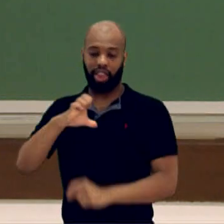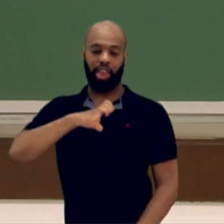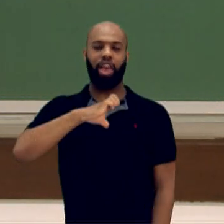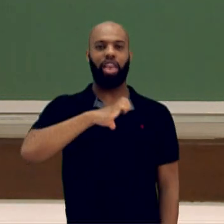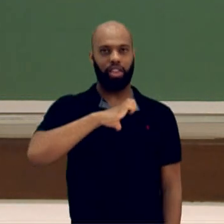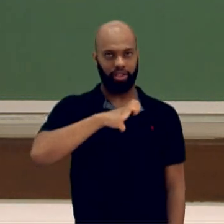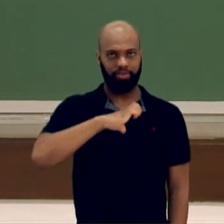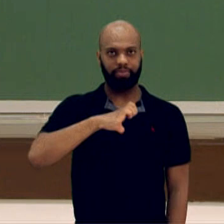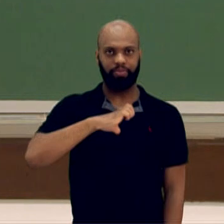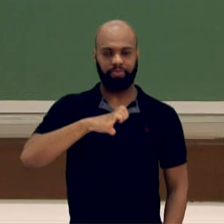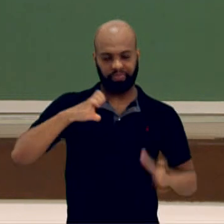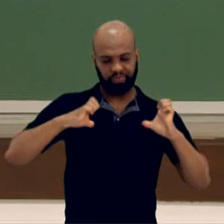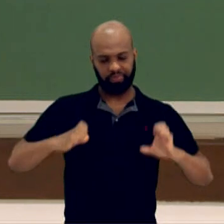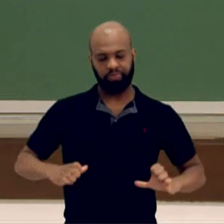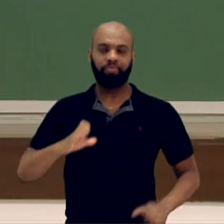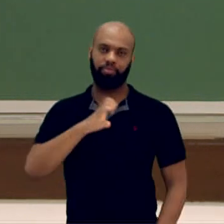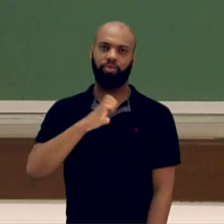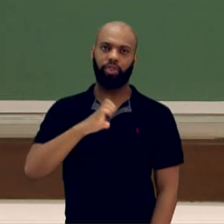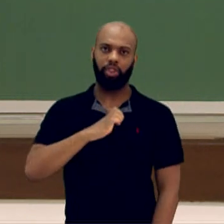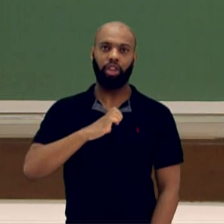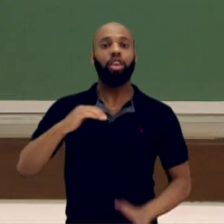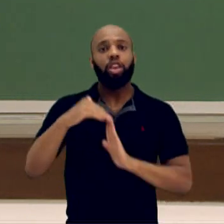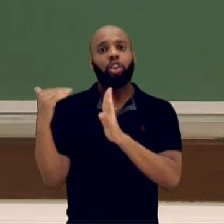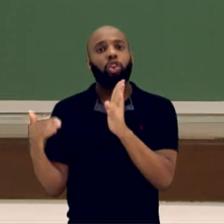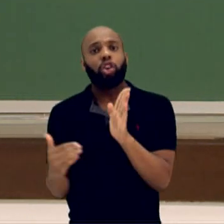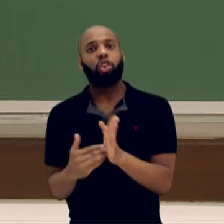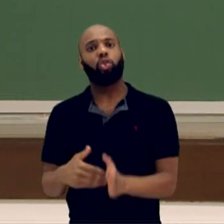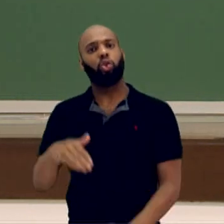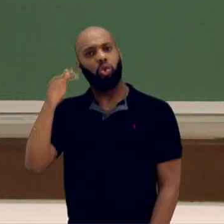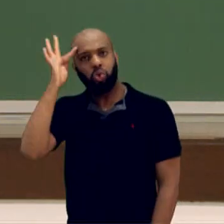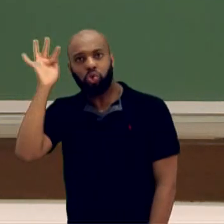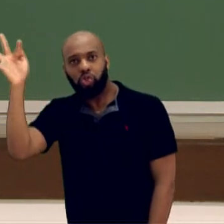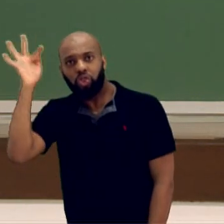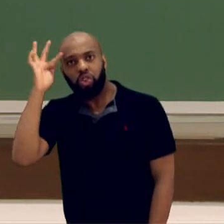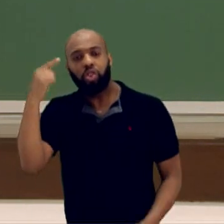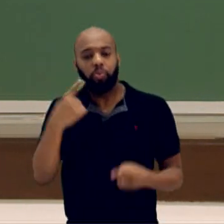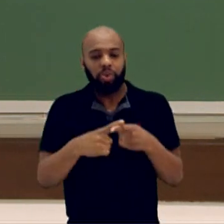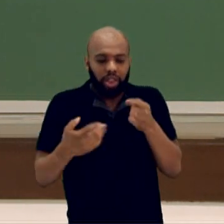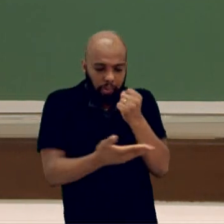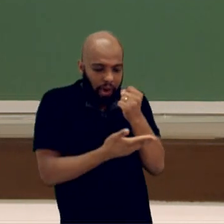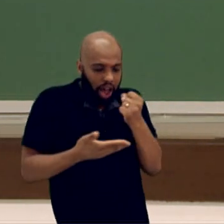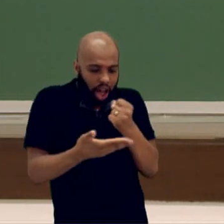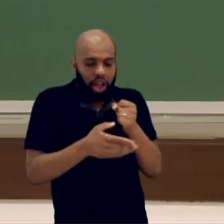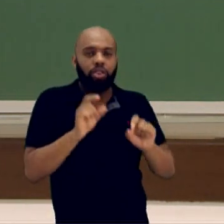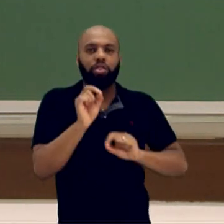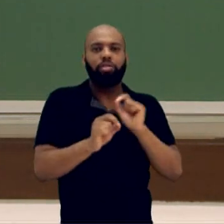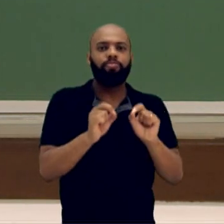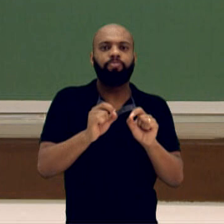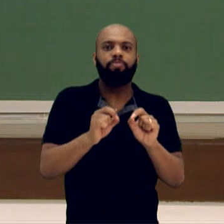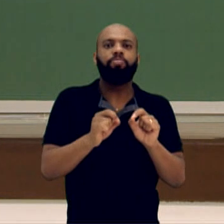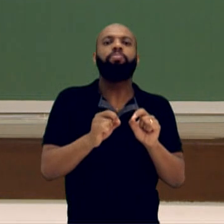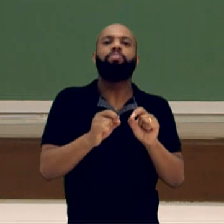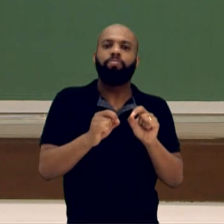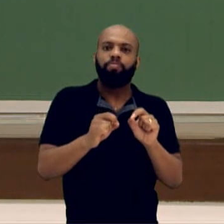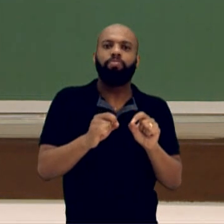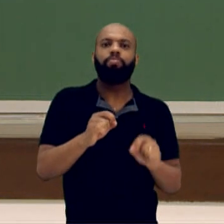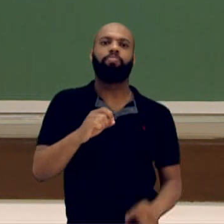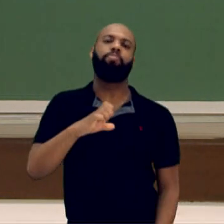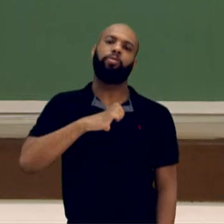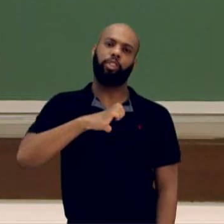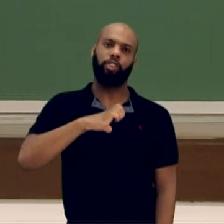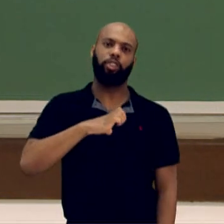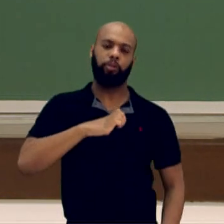né, que toda a filosofia deve servir para os estoicos para fundamentar, né, ou fundar de fato